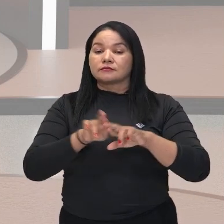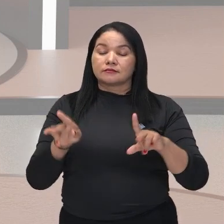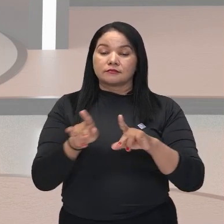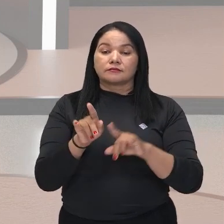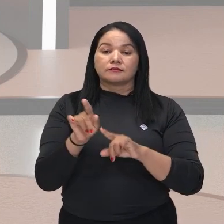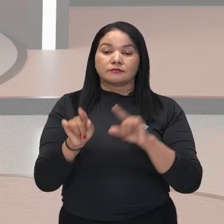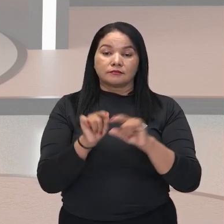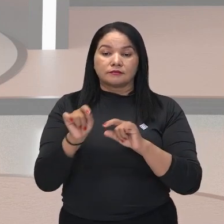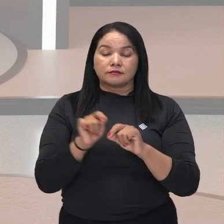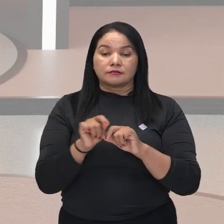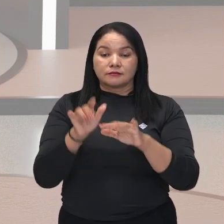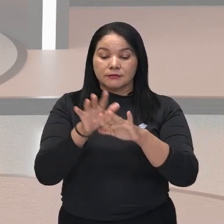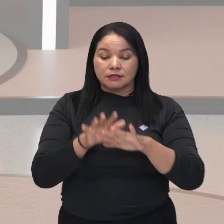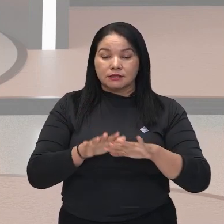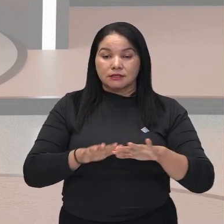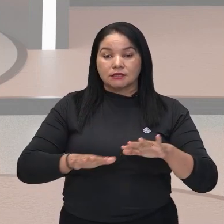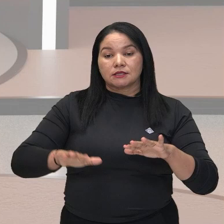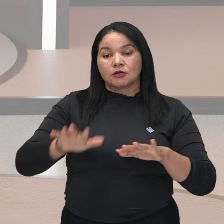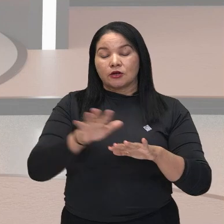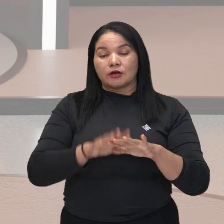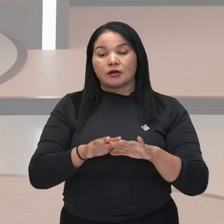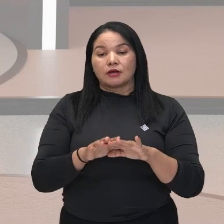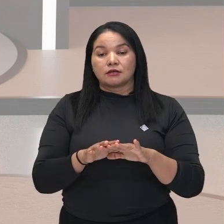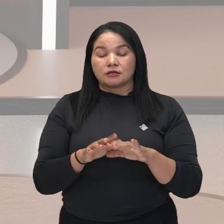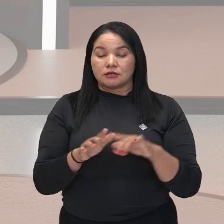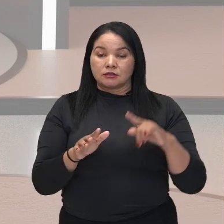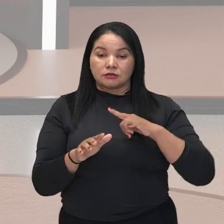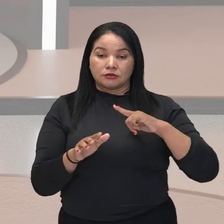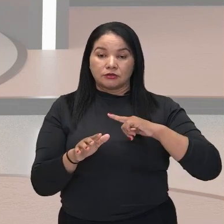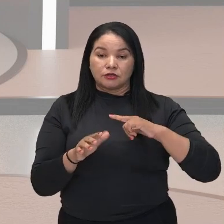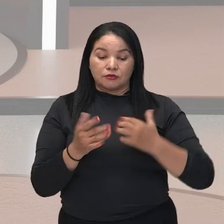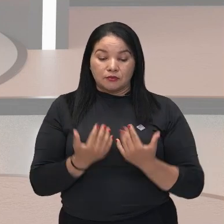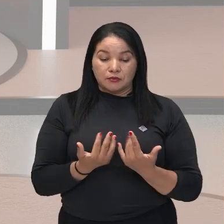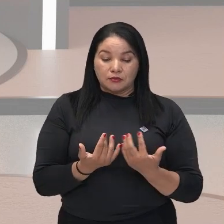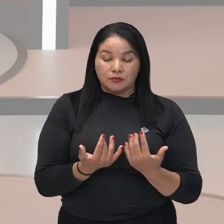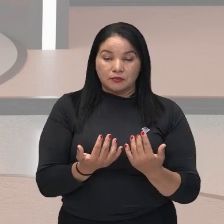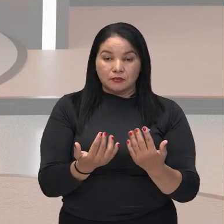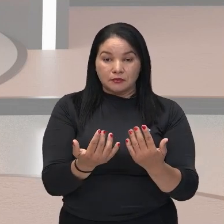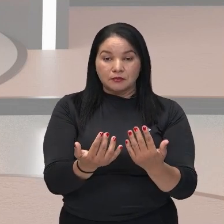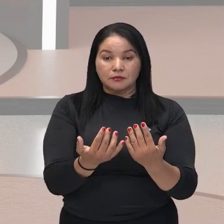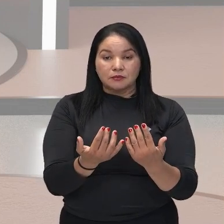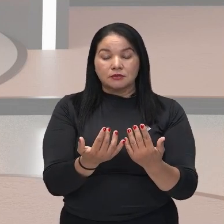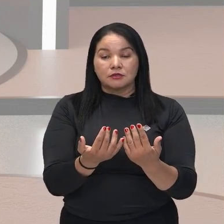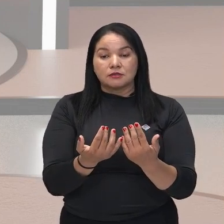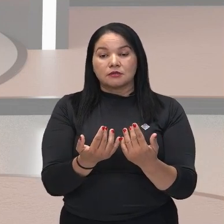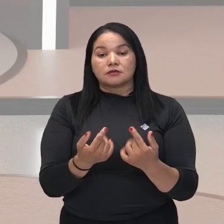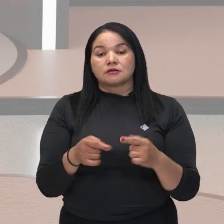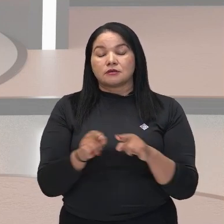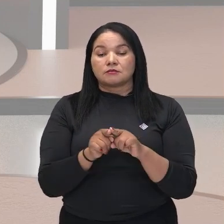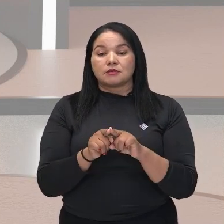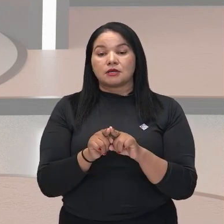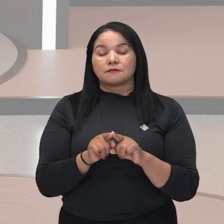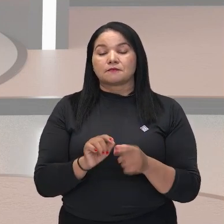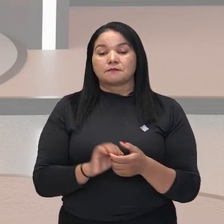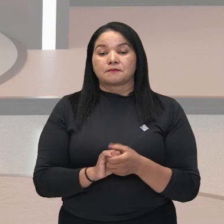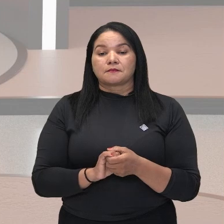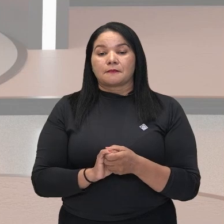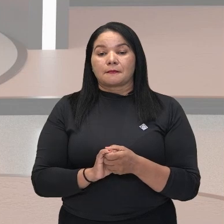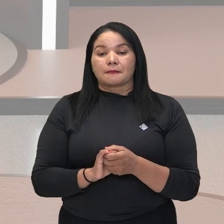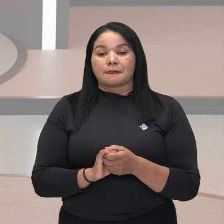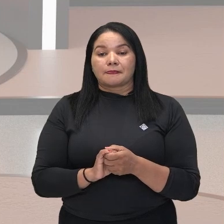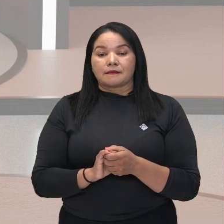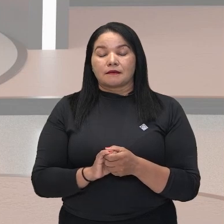né, de uma área em que vai ter uma vegetação, né, que são áreas também que